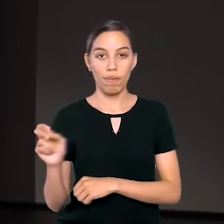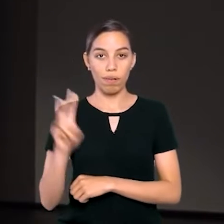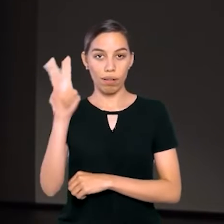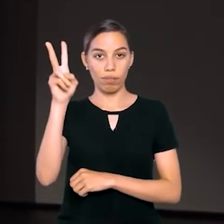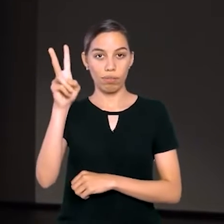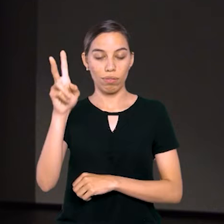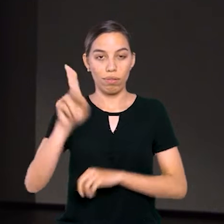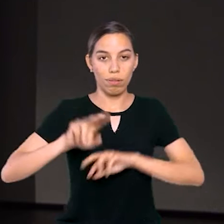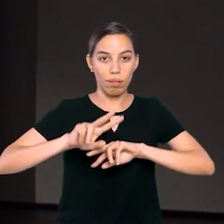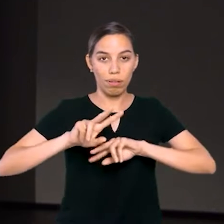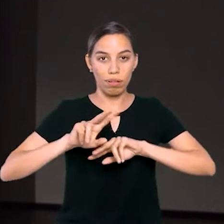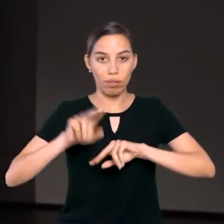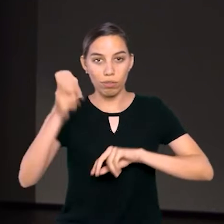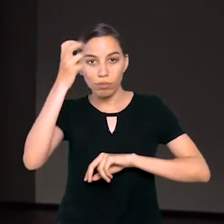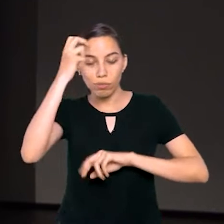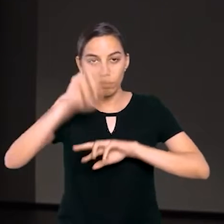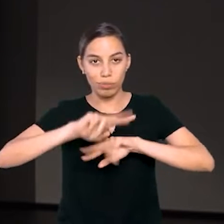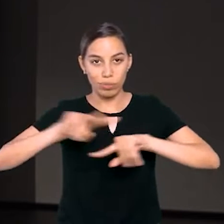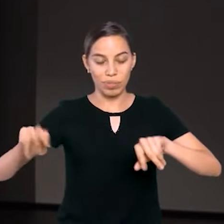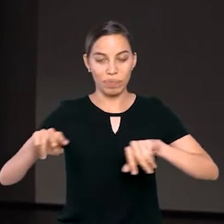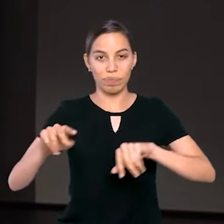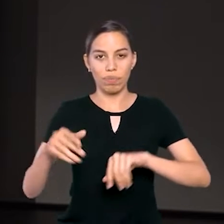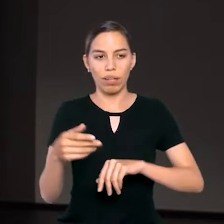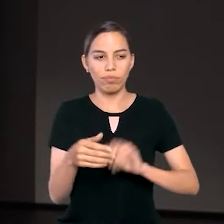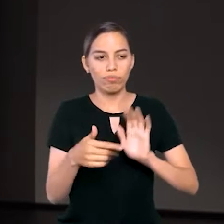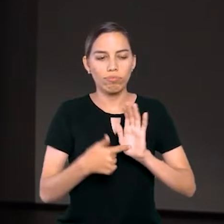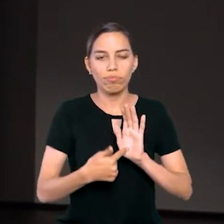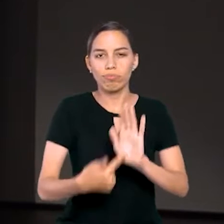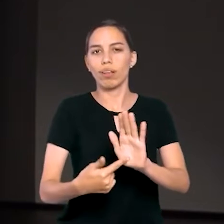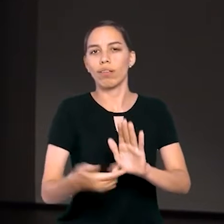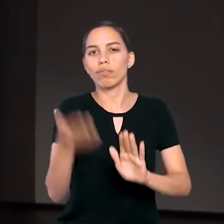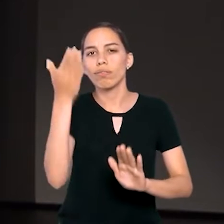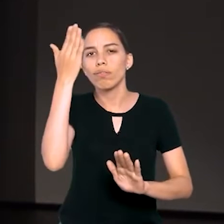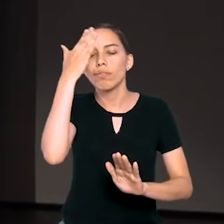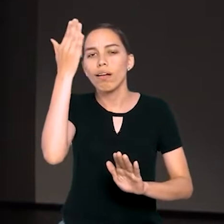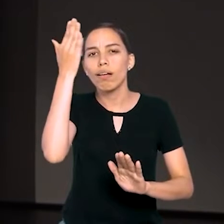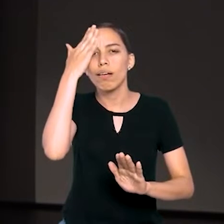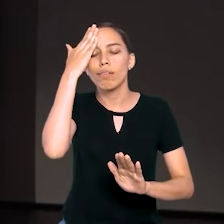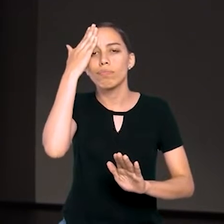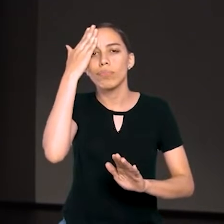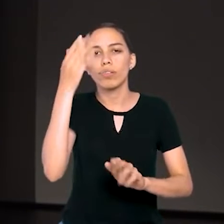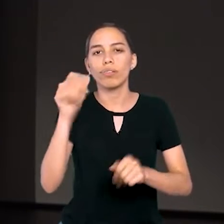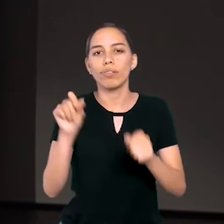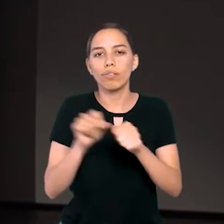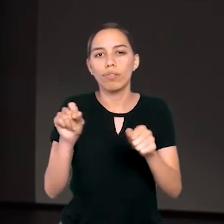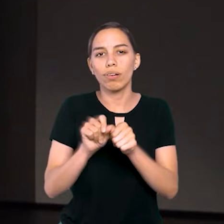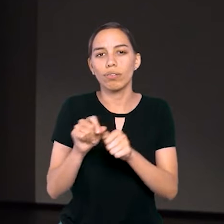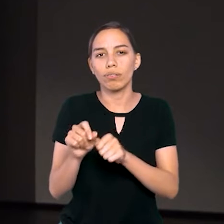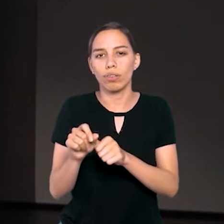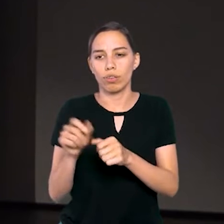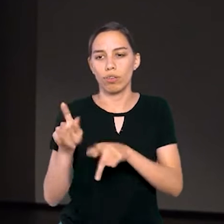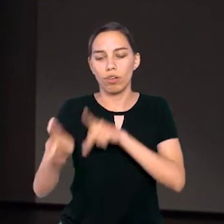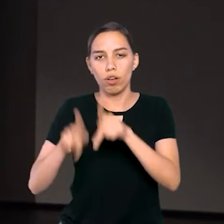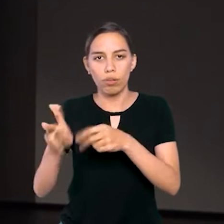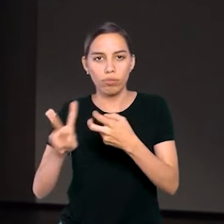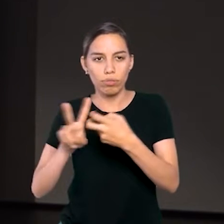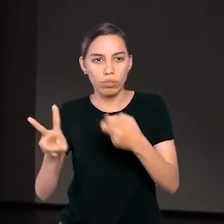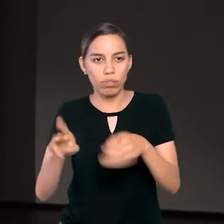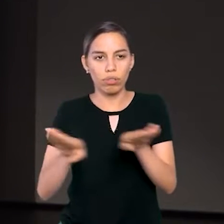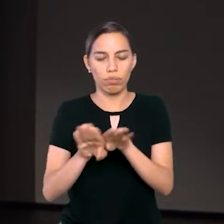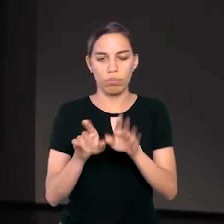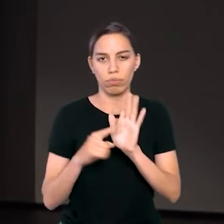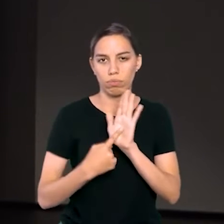valorizam a diversidade cultural, ao visibilizar os saberes e fazeres de povos indígenas, além de abordar os desafios